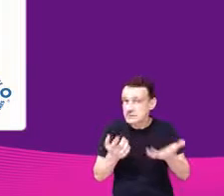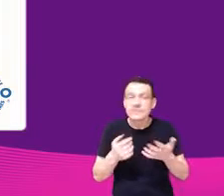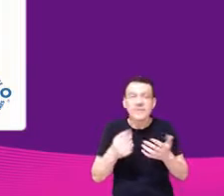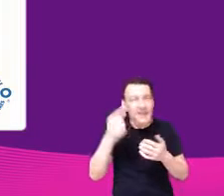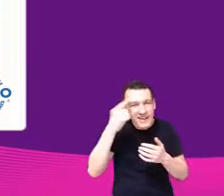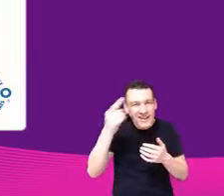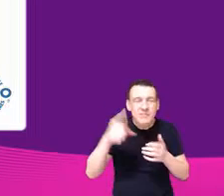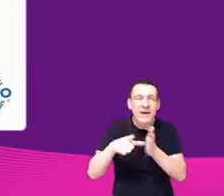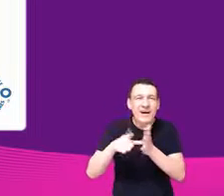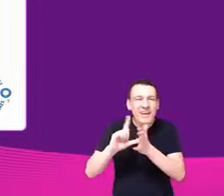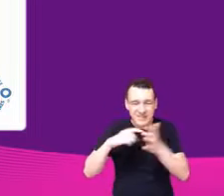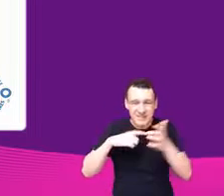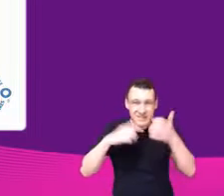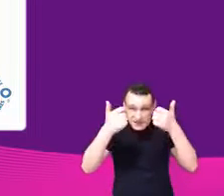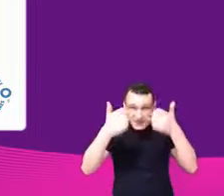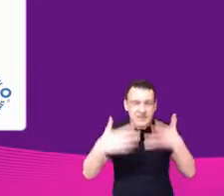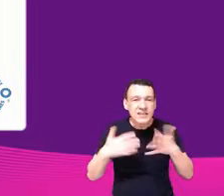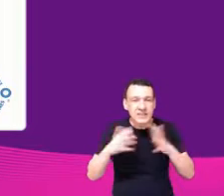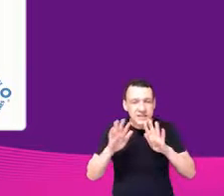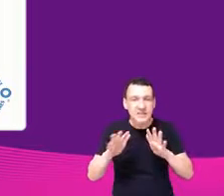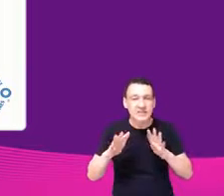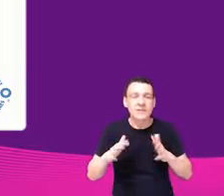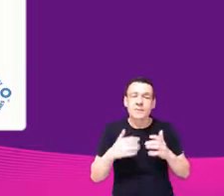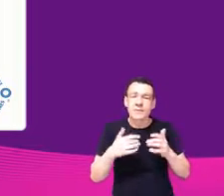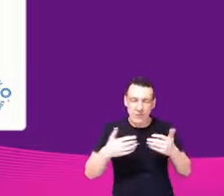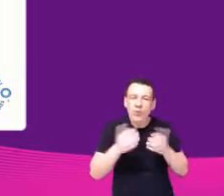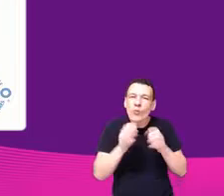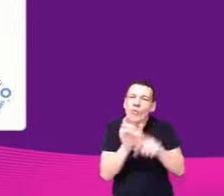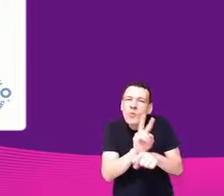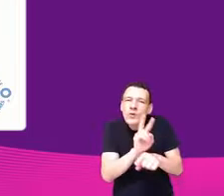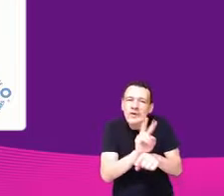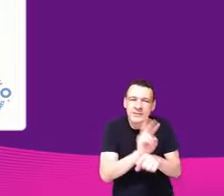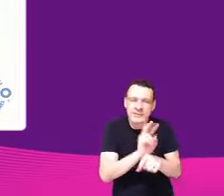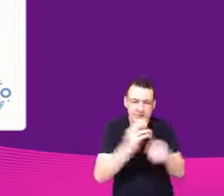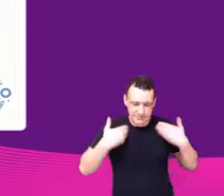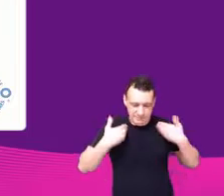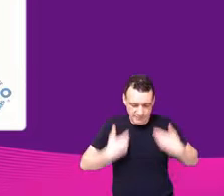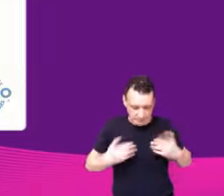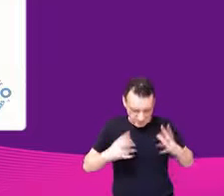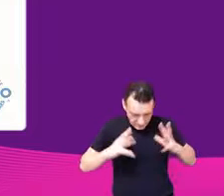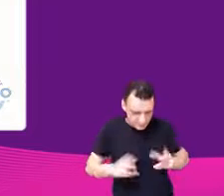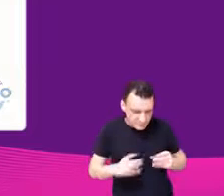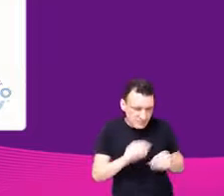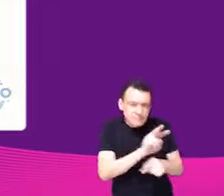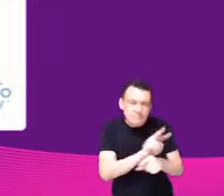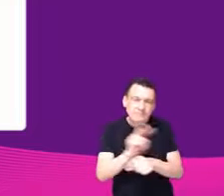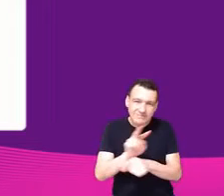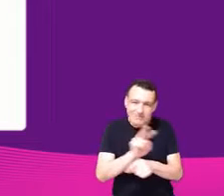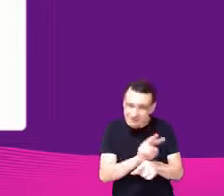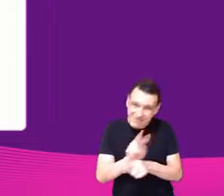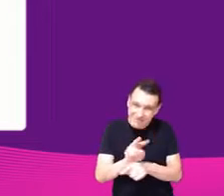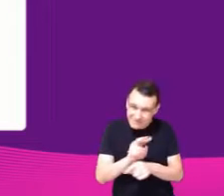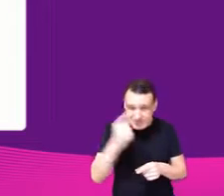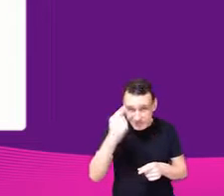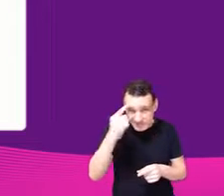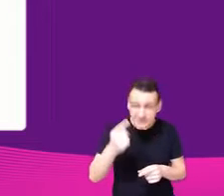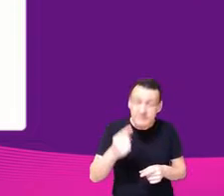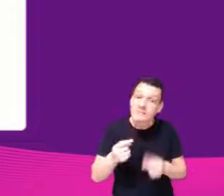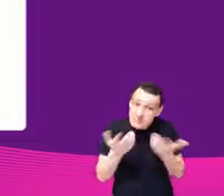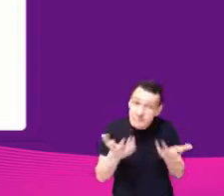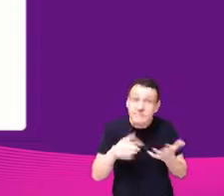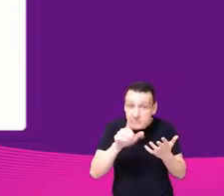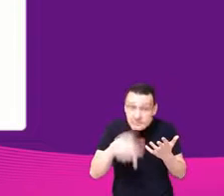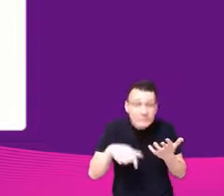falei para vocês aqui nesse slide anterior, que seria a combinação de coisas dentro